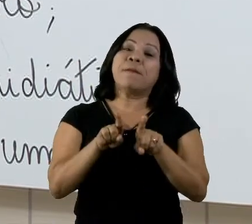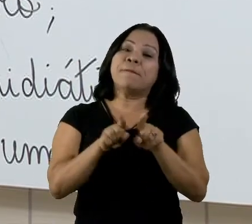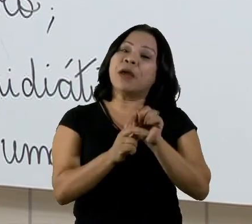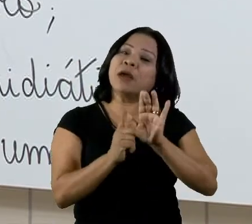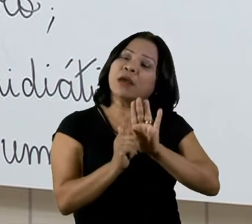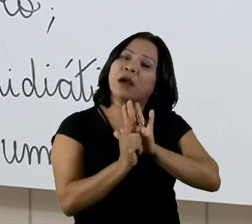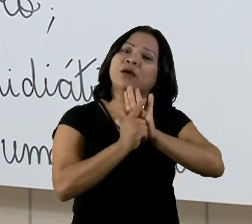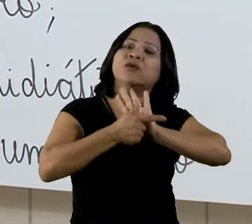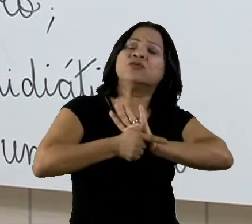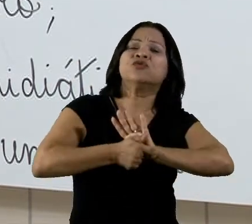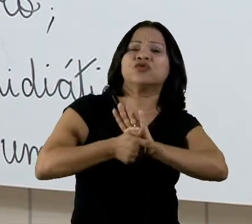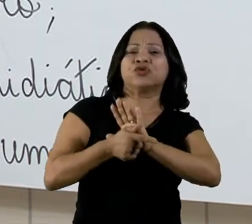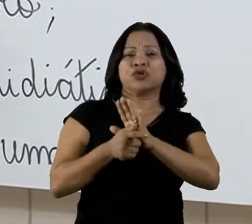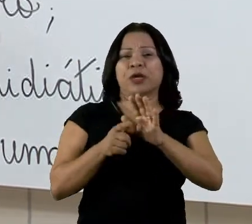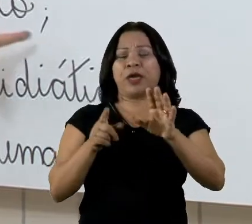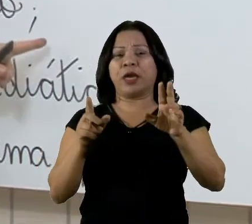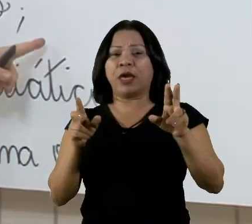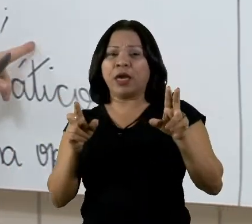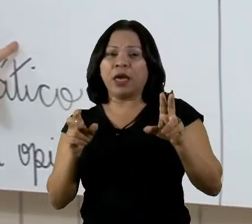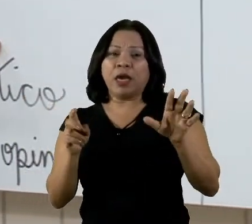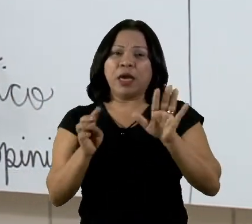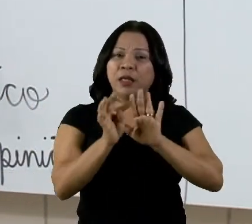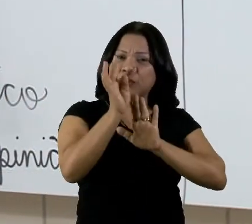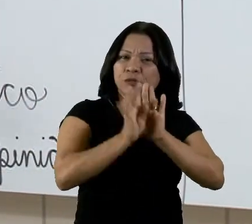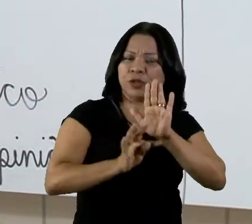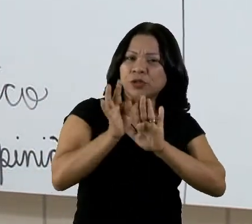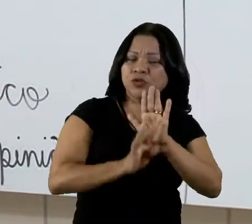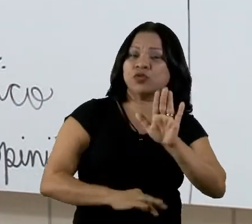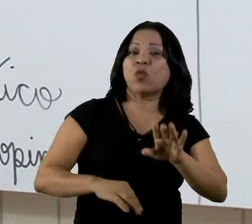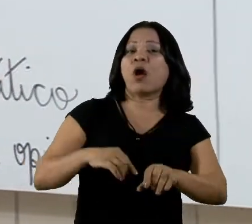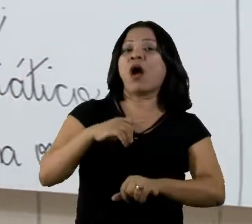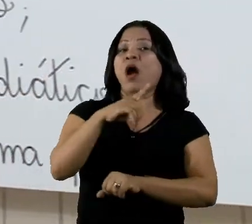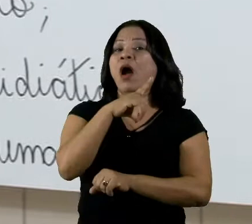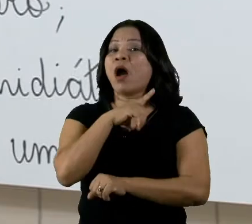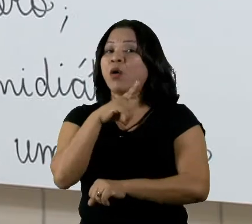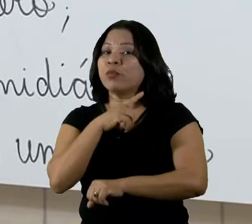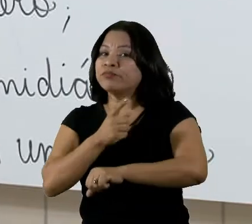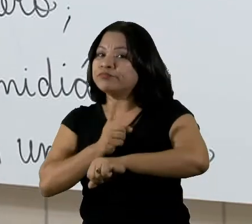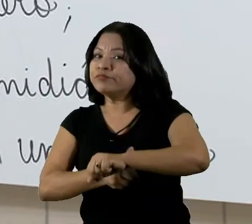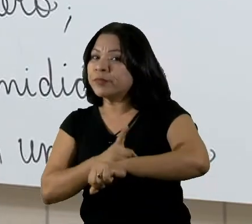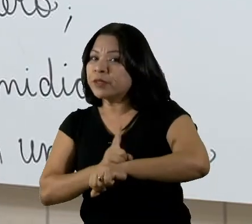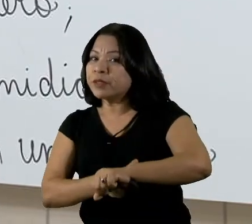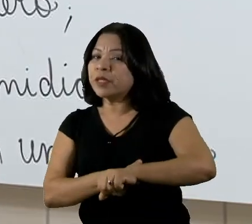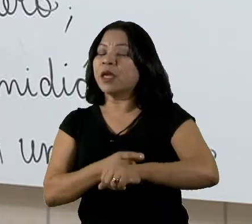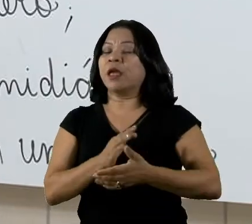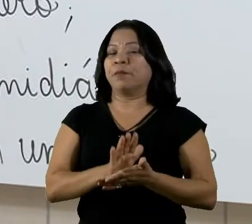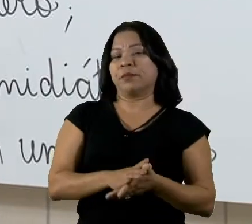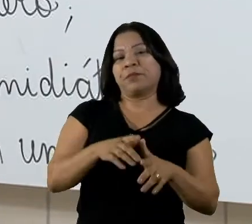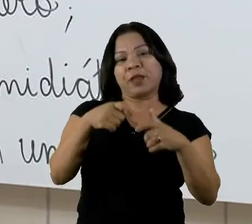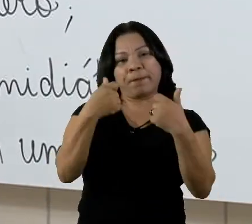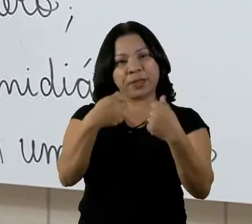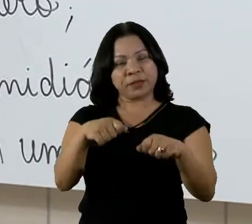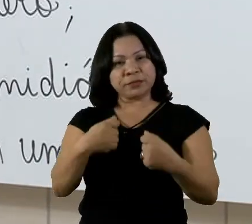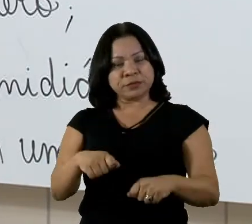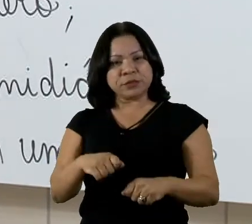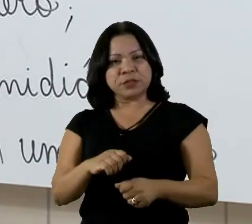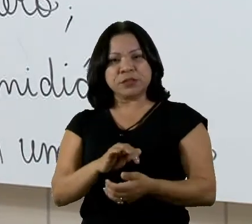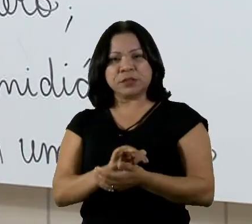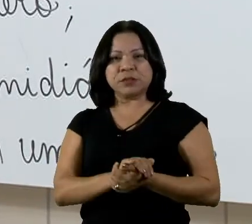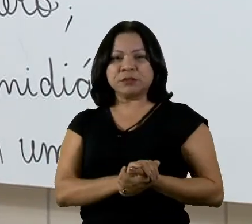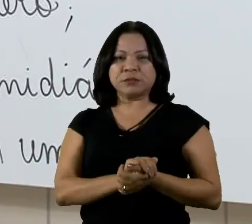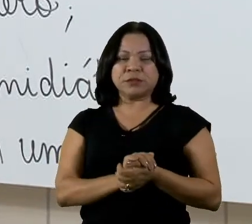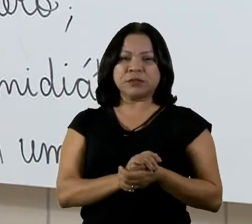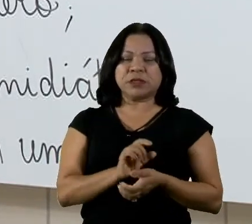efêmero, tudo bem? Ela tem prazo de validade. Uma charge ela vai ser compreendida, uma charge feita